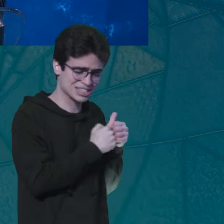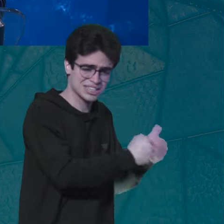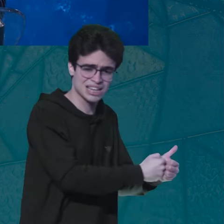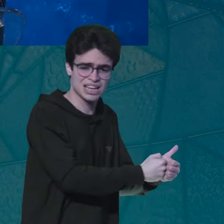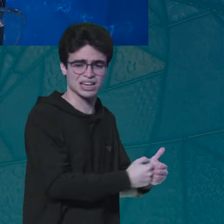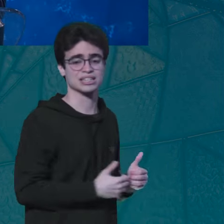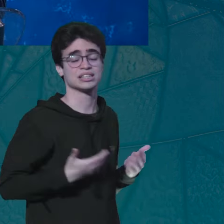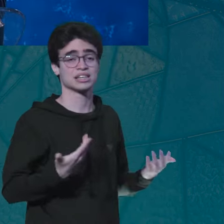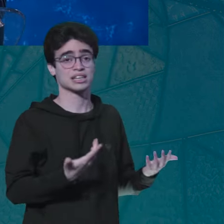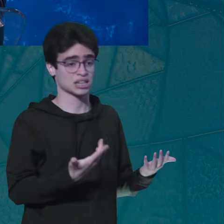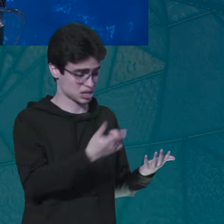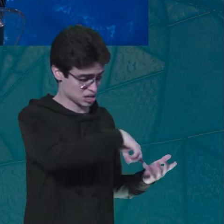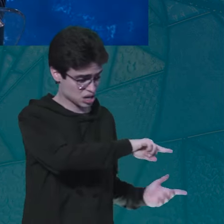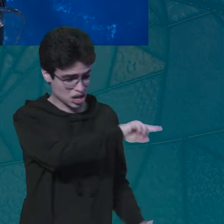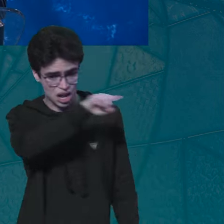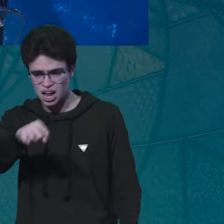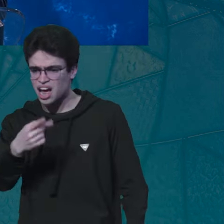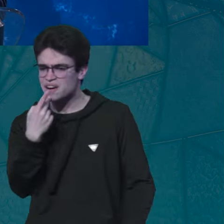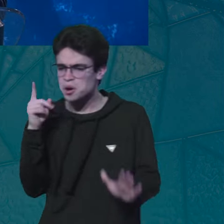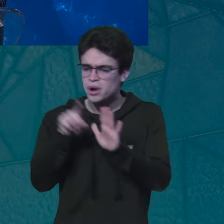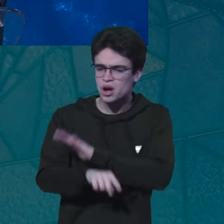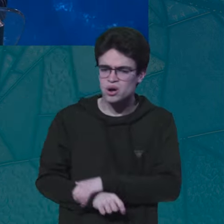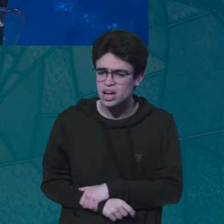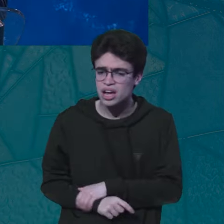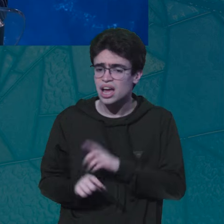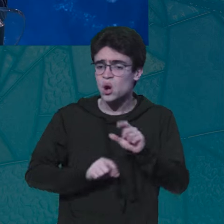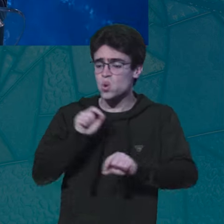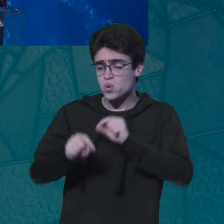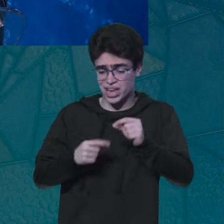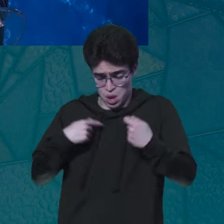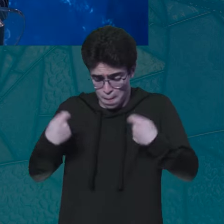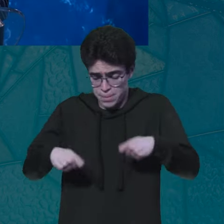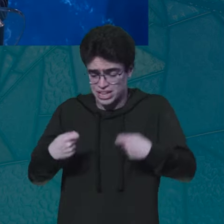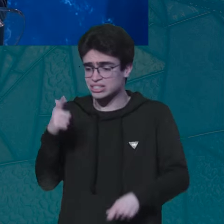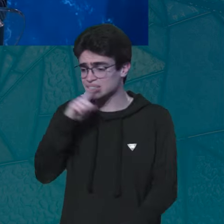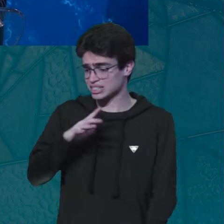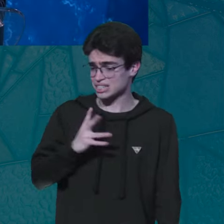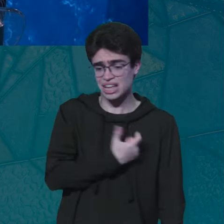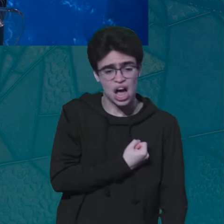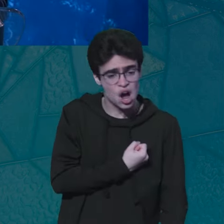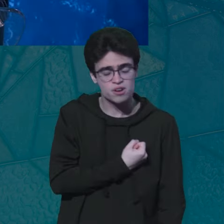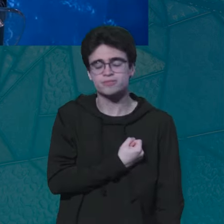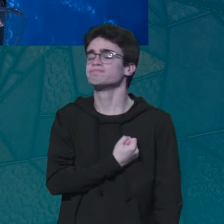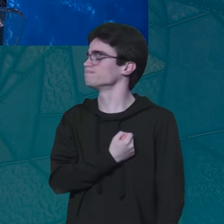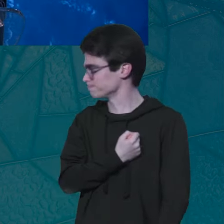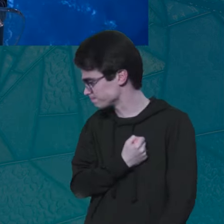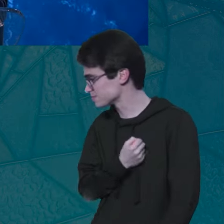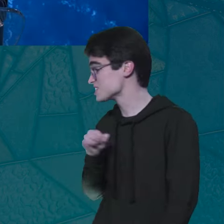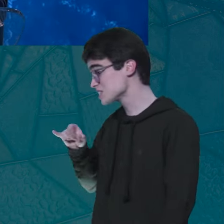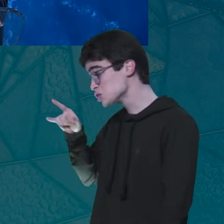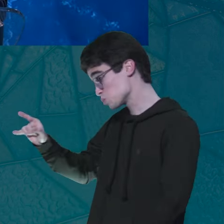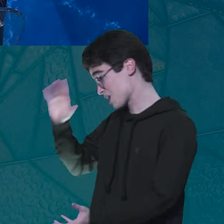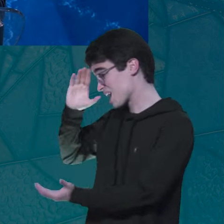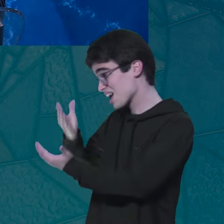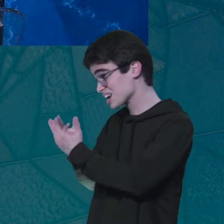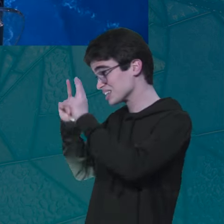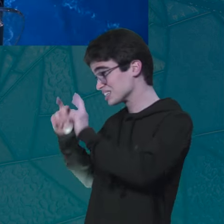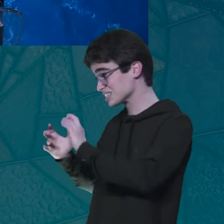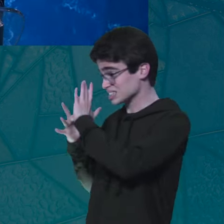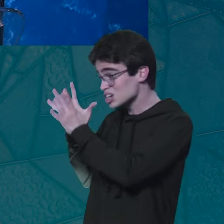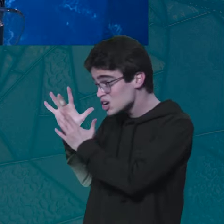levou-os para fora e perguntou: "Senhores, que devo fazer para ser salvo?" Eles responderam: "Creia no Senhor Jesus